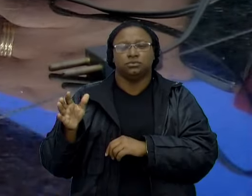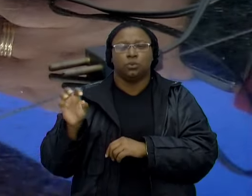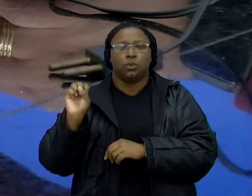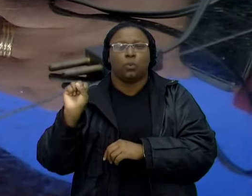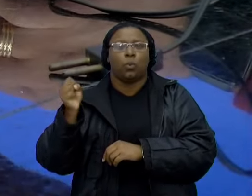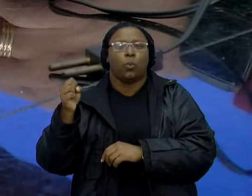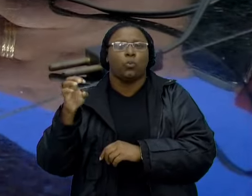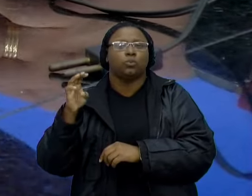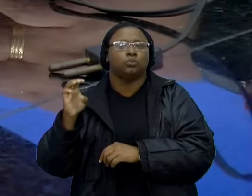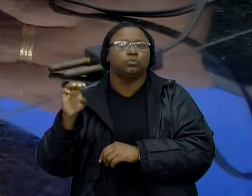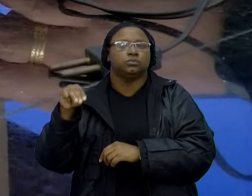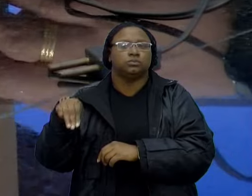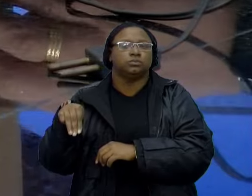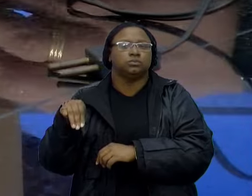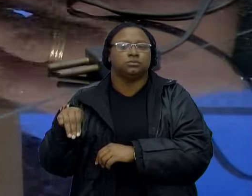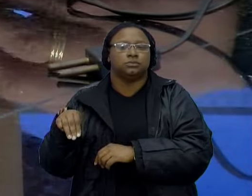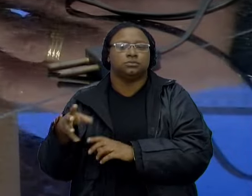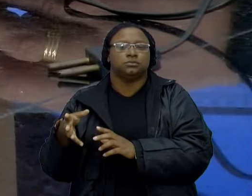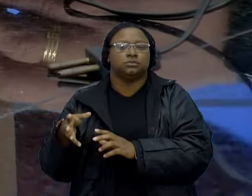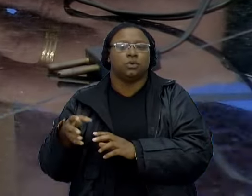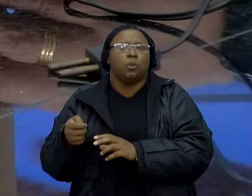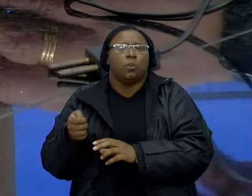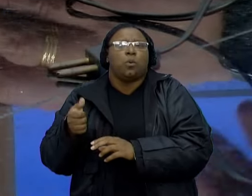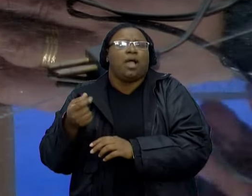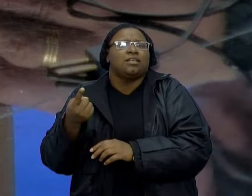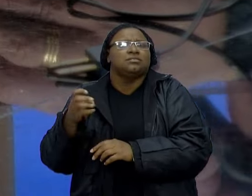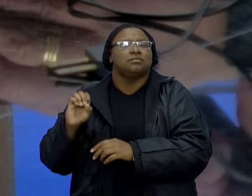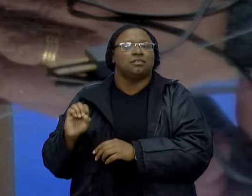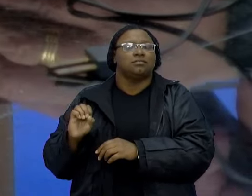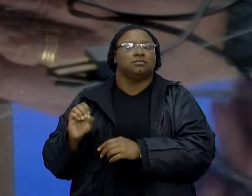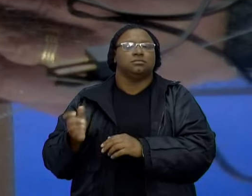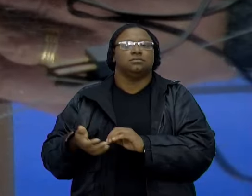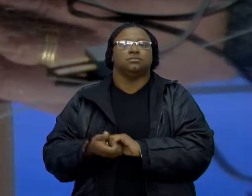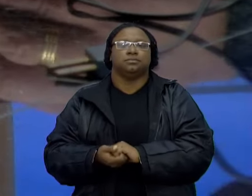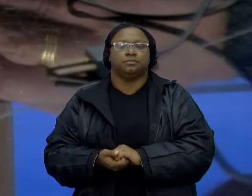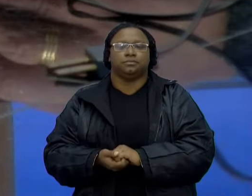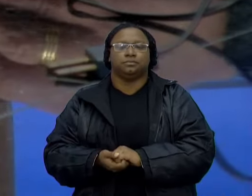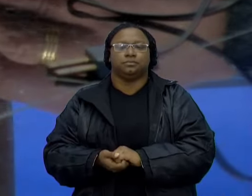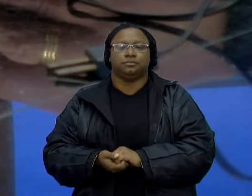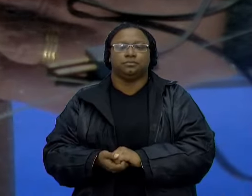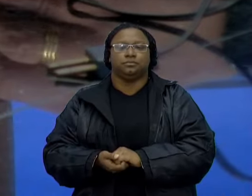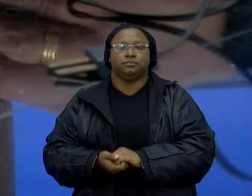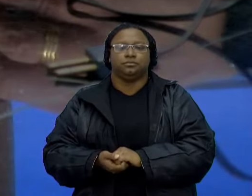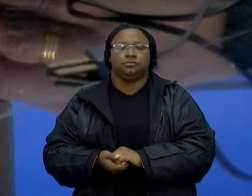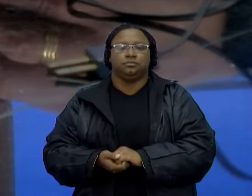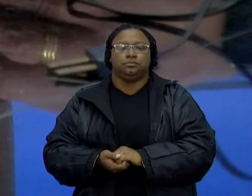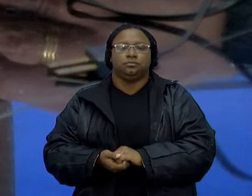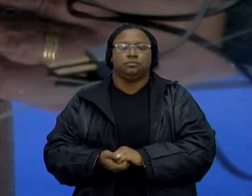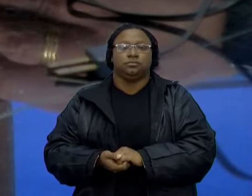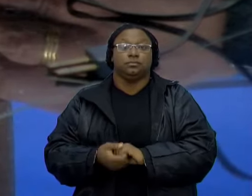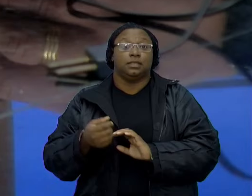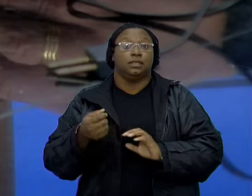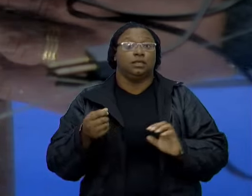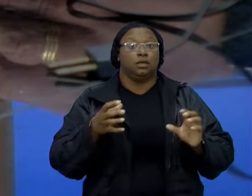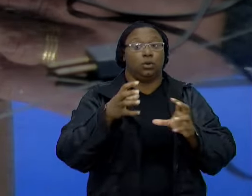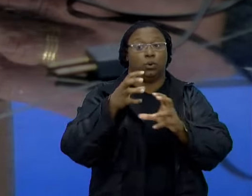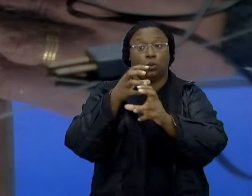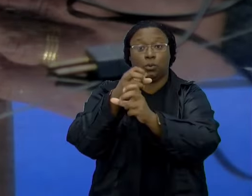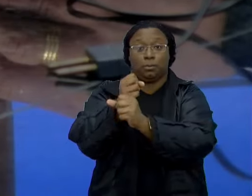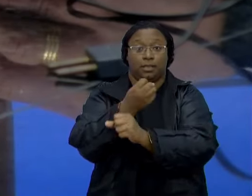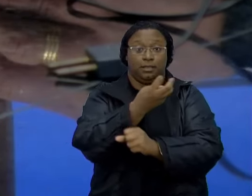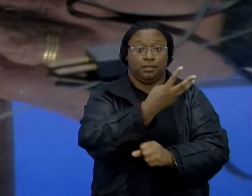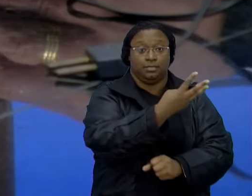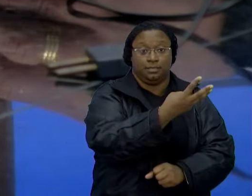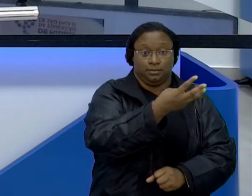8 centímetros, olha, tá quase 10, tá vendo? Olha aí, quase 10. Então eu tenho 30,